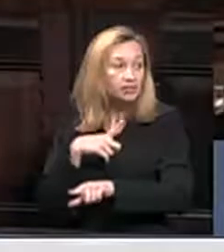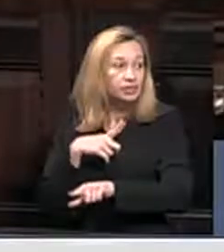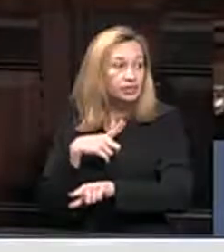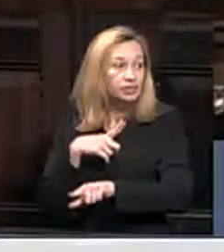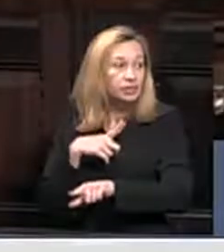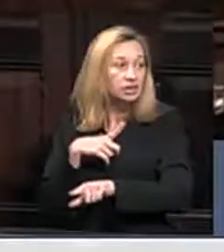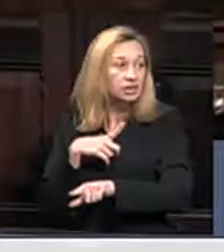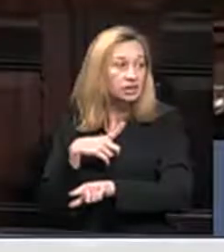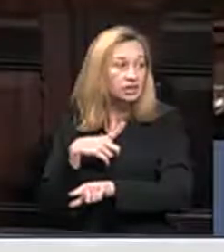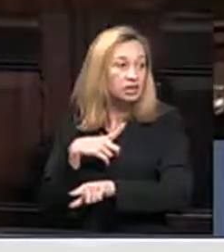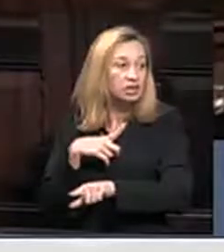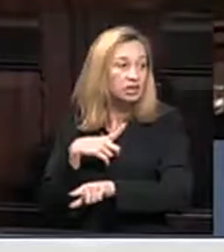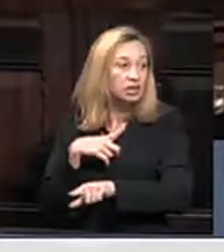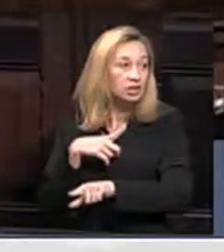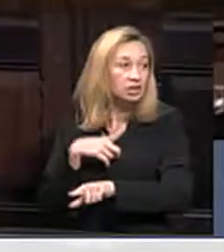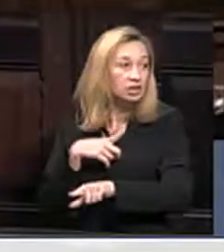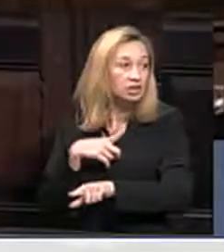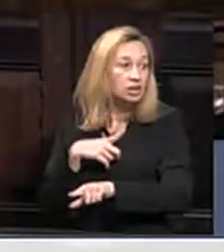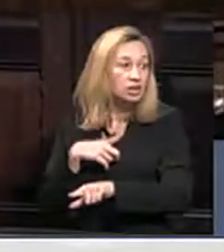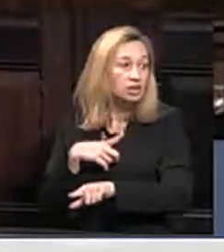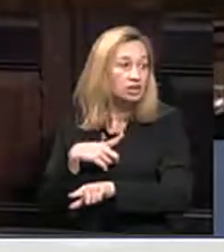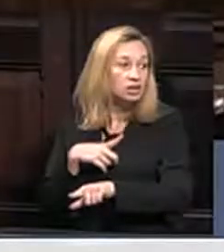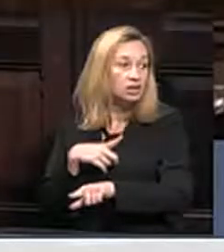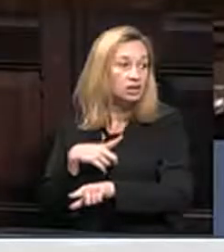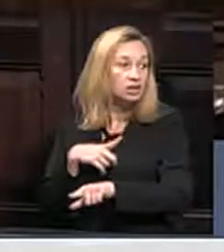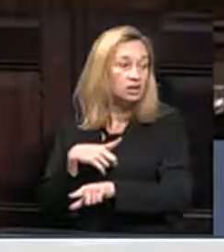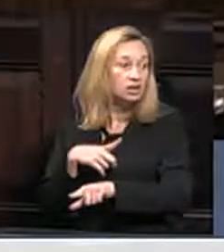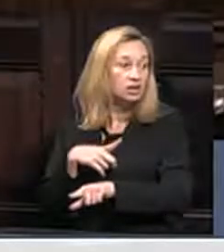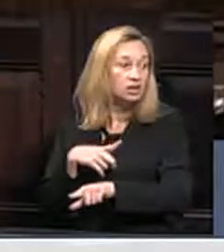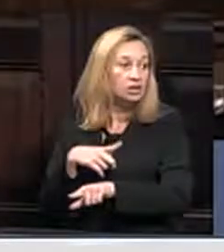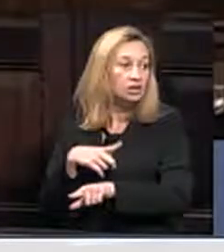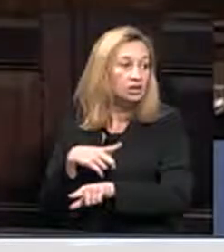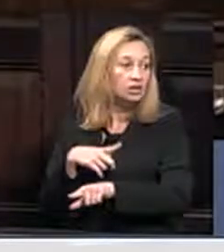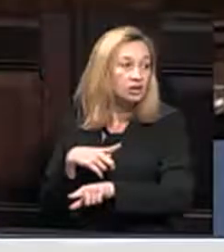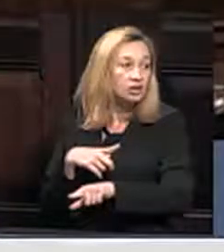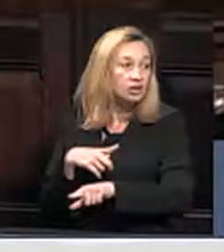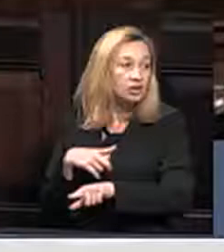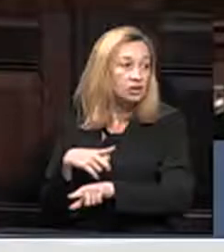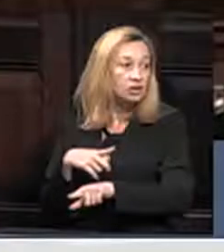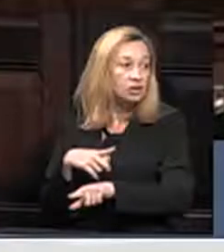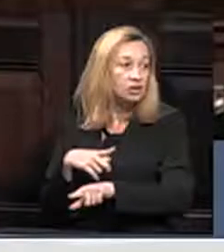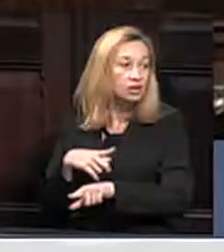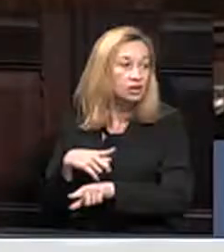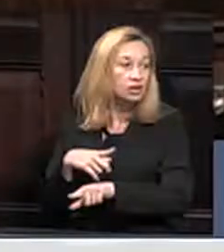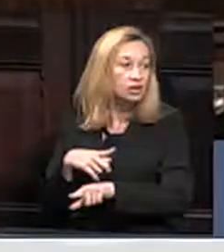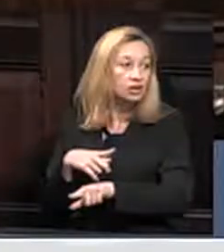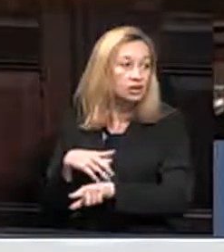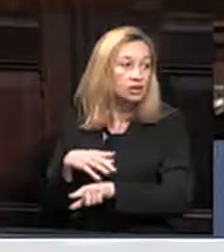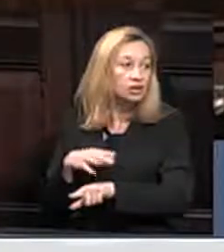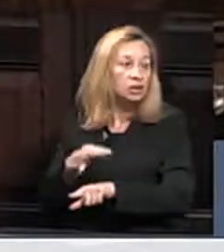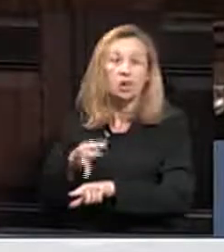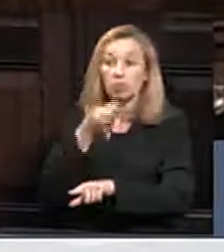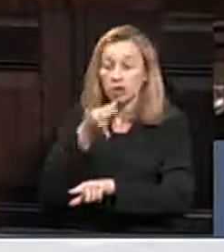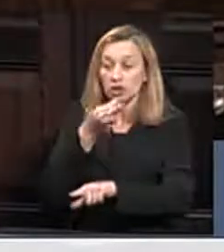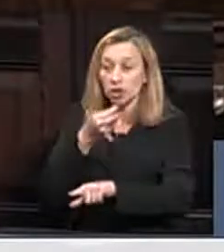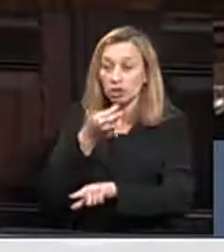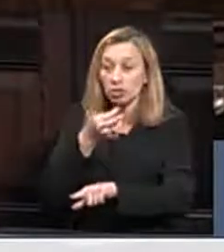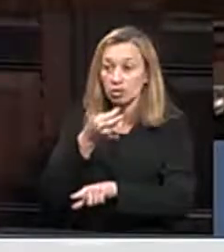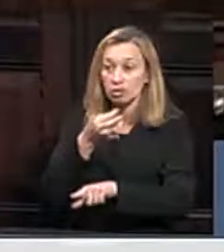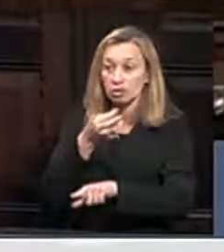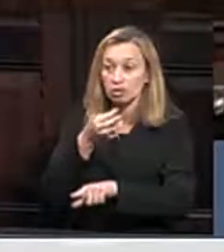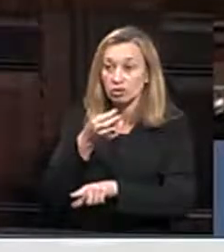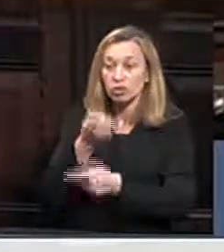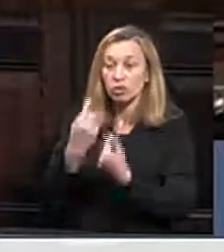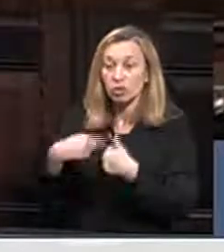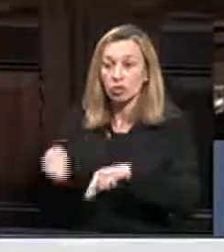próximo das siglas que tendem a estar na oposição. E que